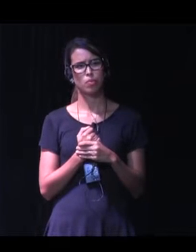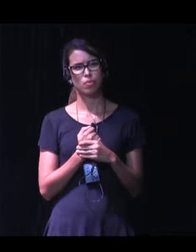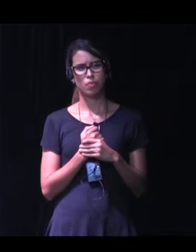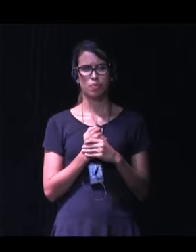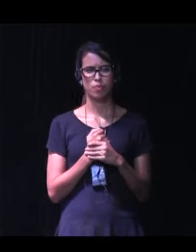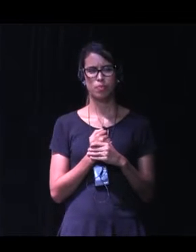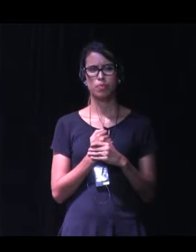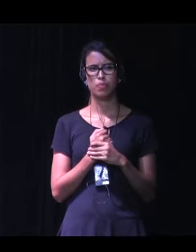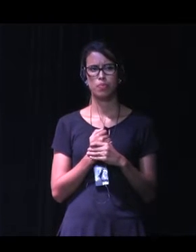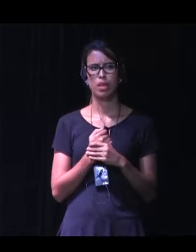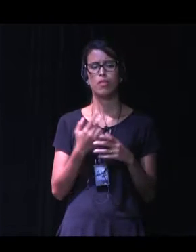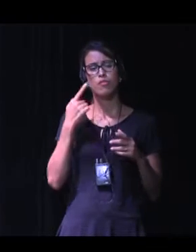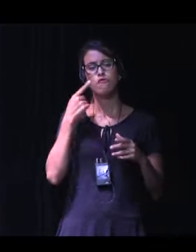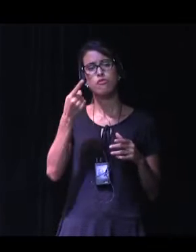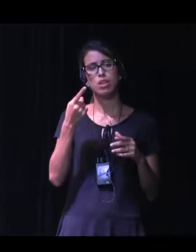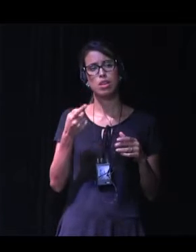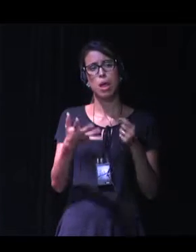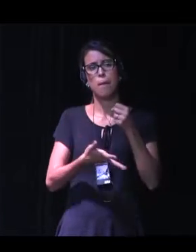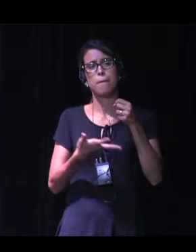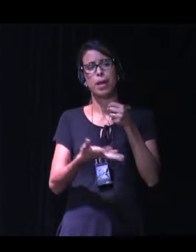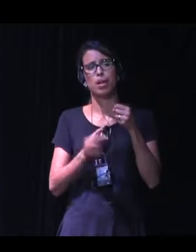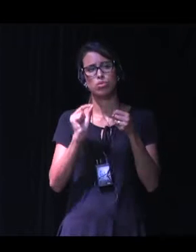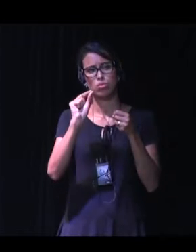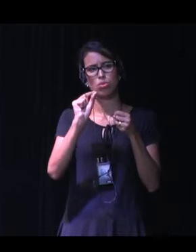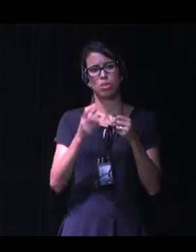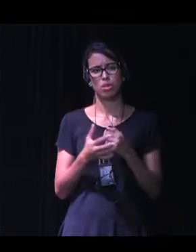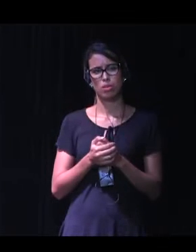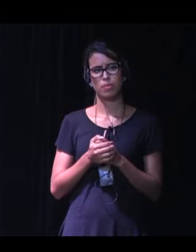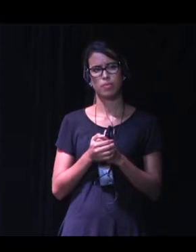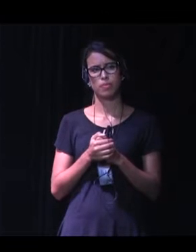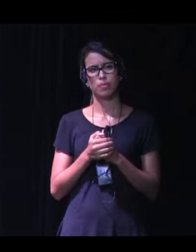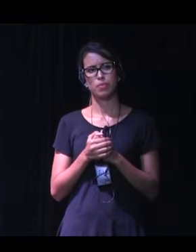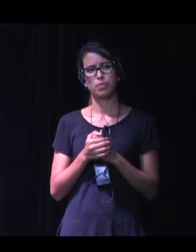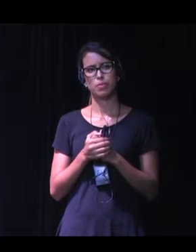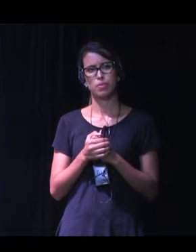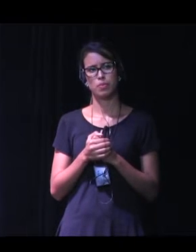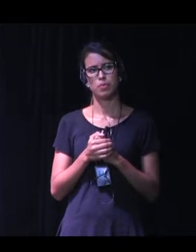uma ruína. O fundamental, a estrutura, o fundamental de um projeto